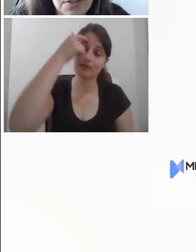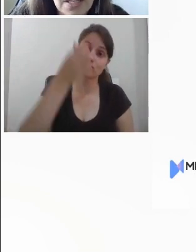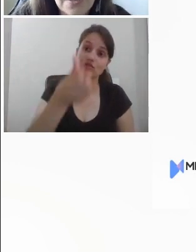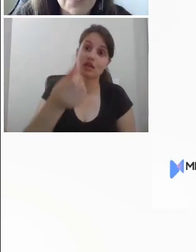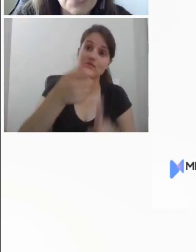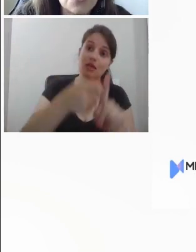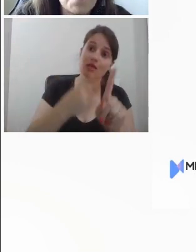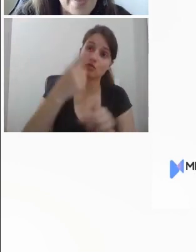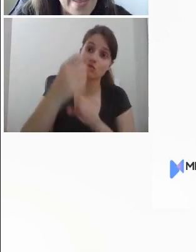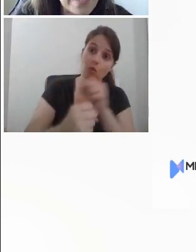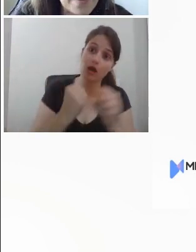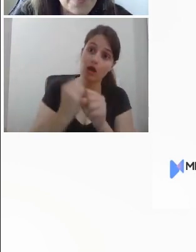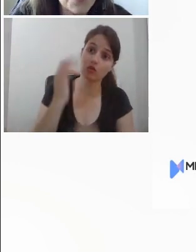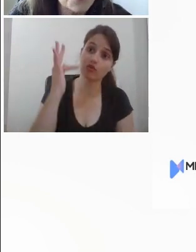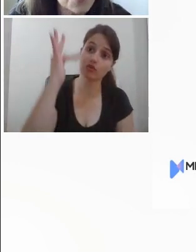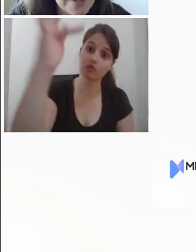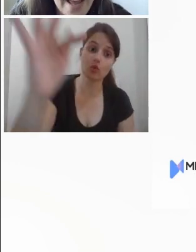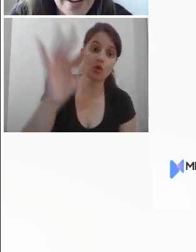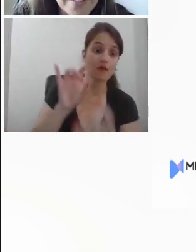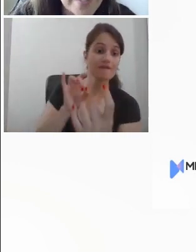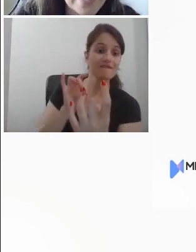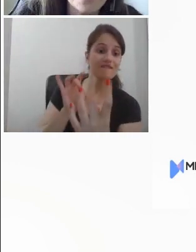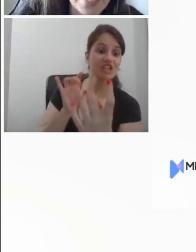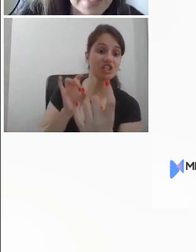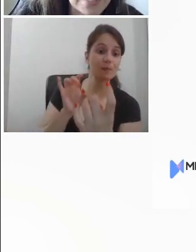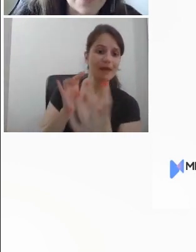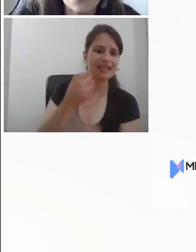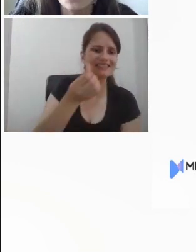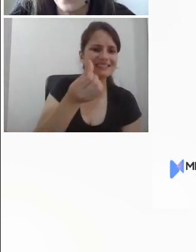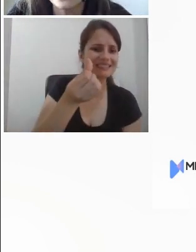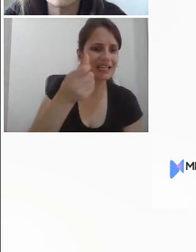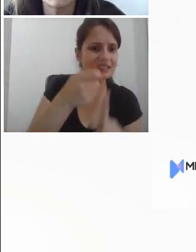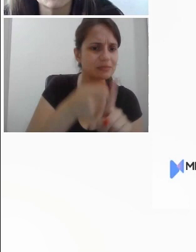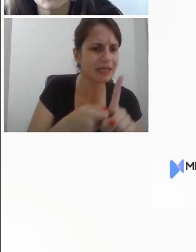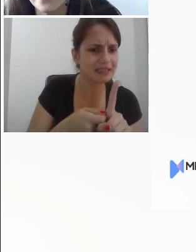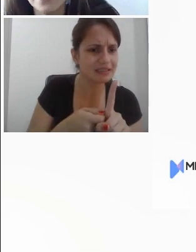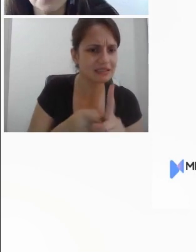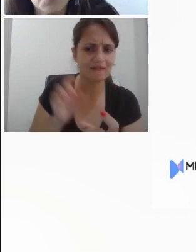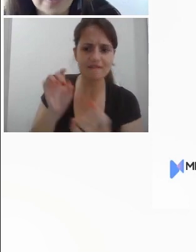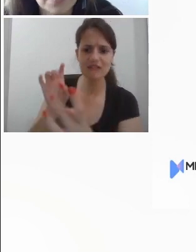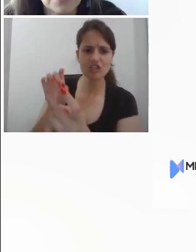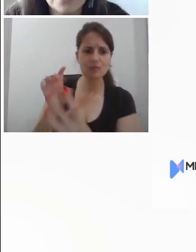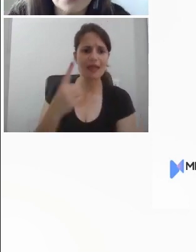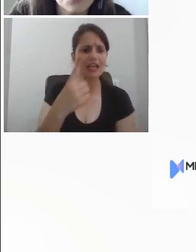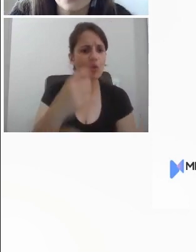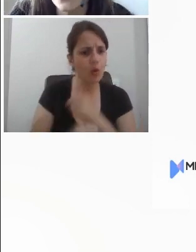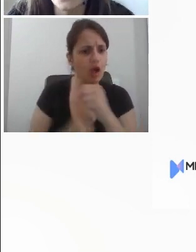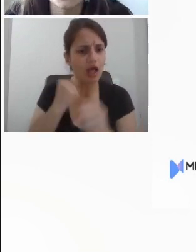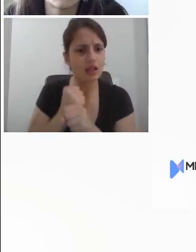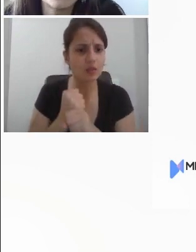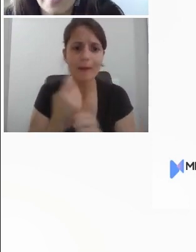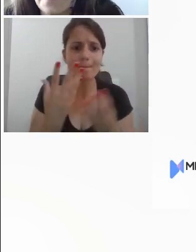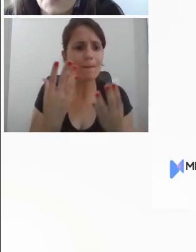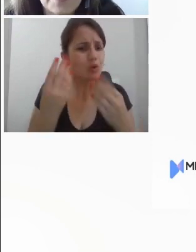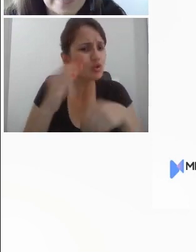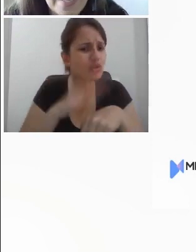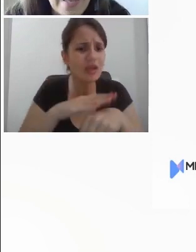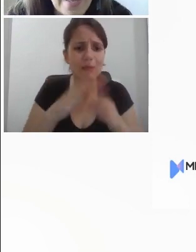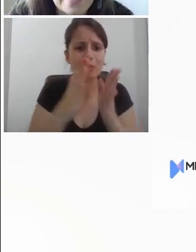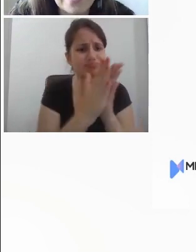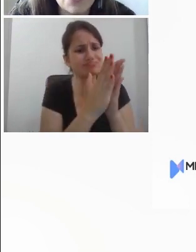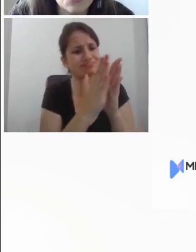um ano feedback pro funcioná em 6 meses feedback pro funcionári em um ano gente é muito tempo